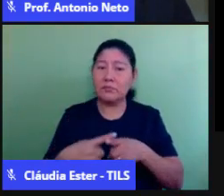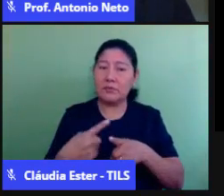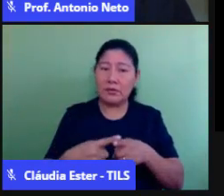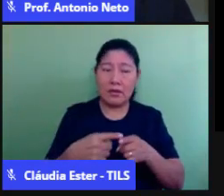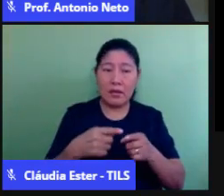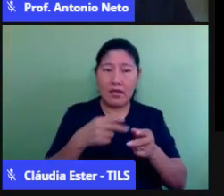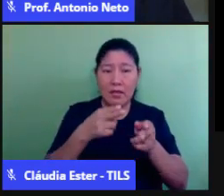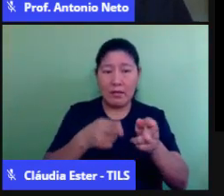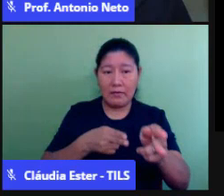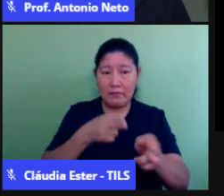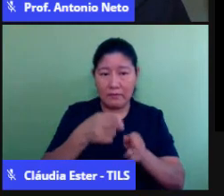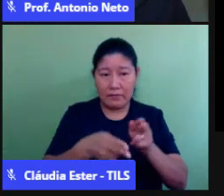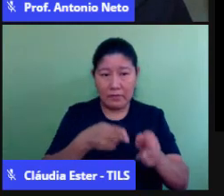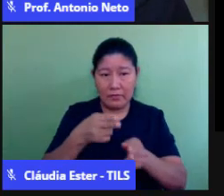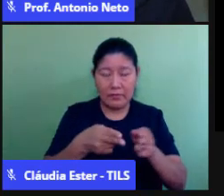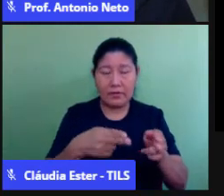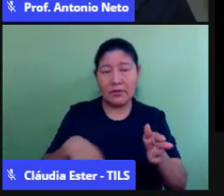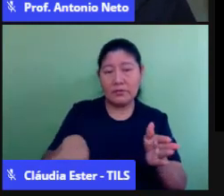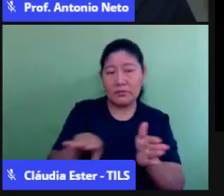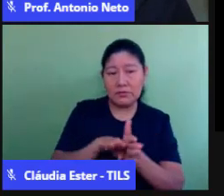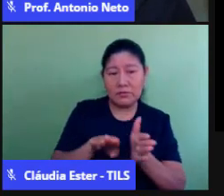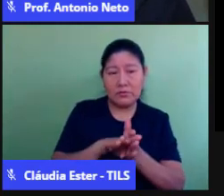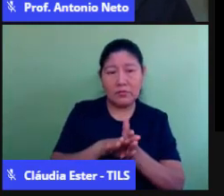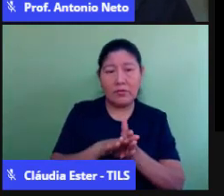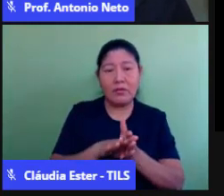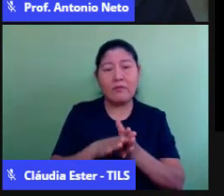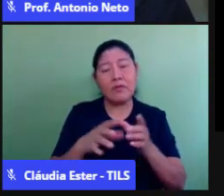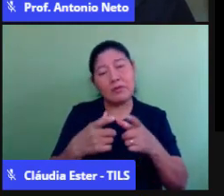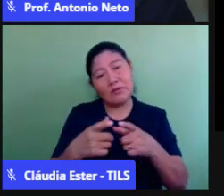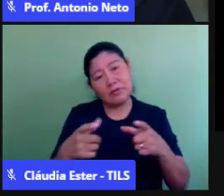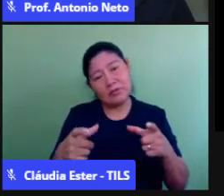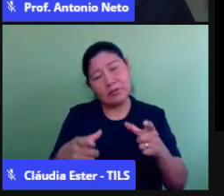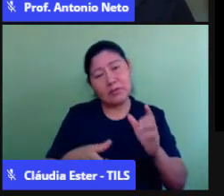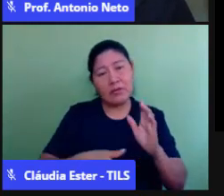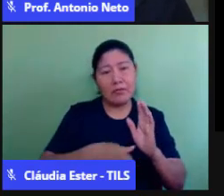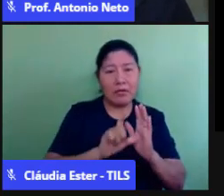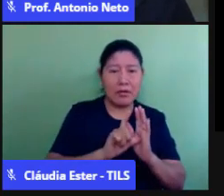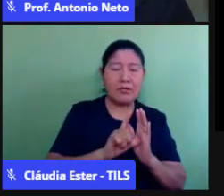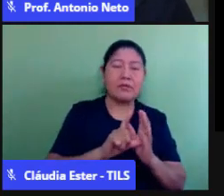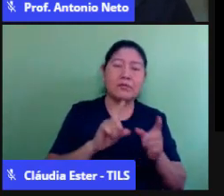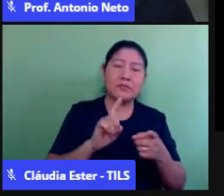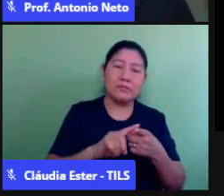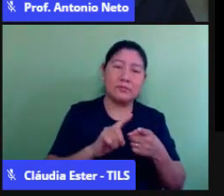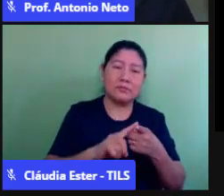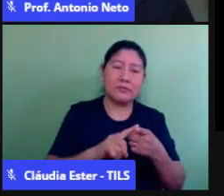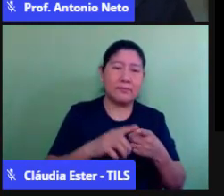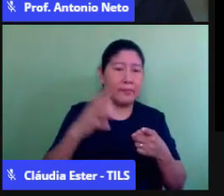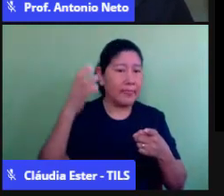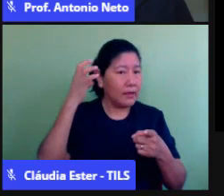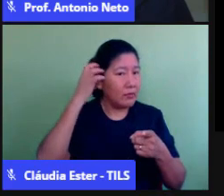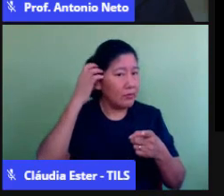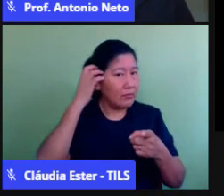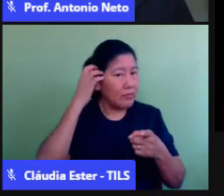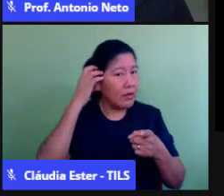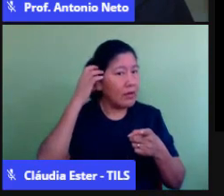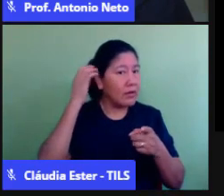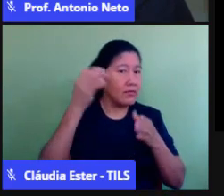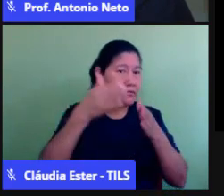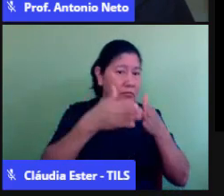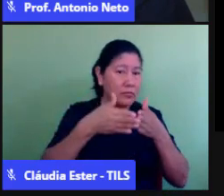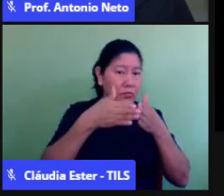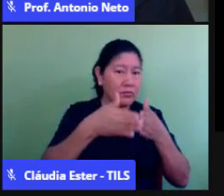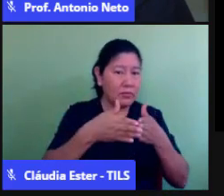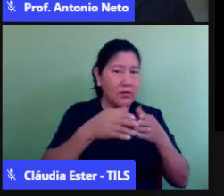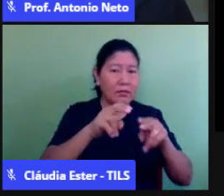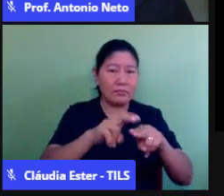tudo chegava aqui primeiro, depois chegava a Corumbá, depois chegava a Cuiabá. Então, a presença dos